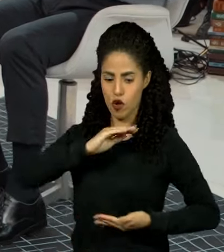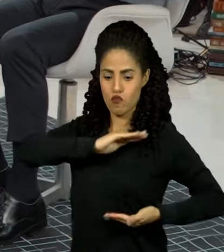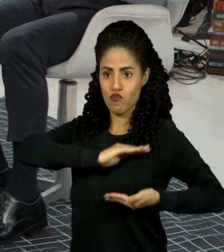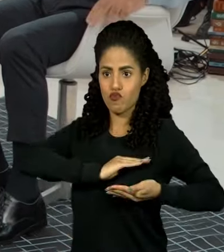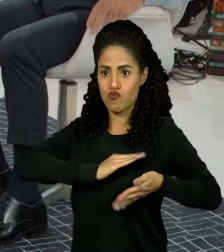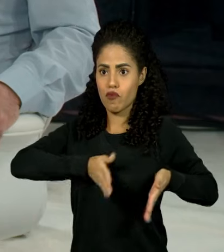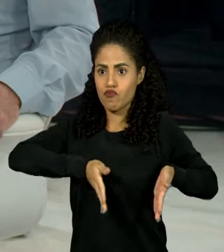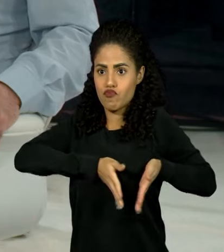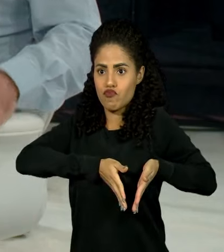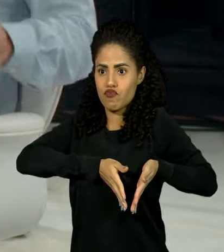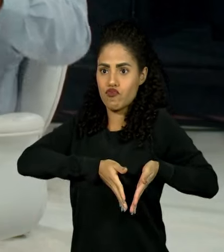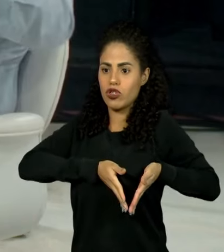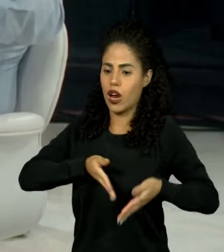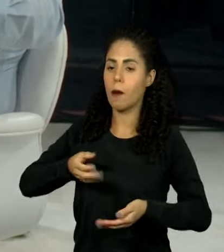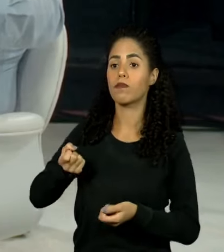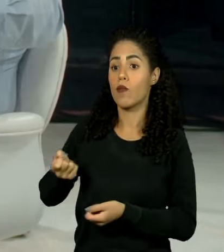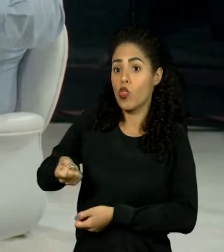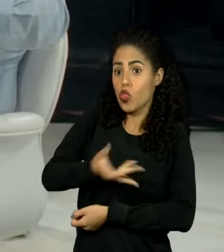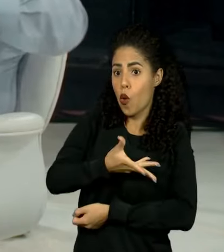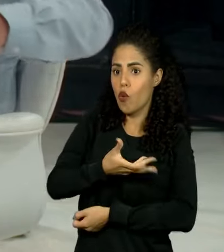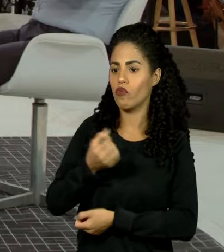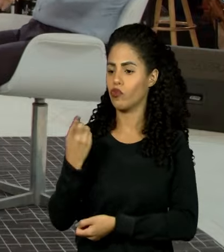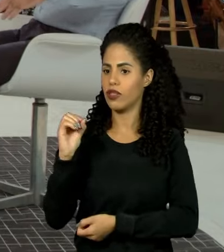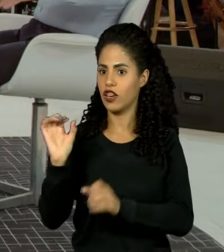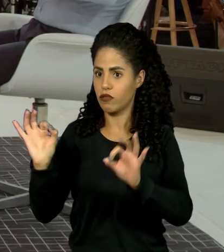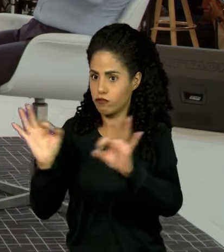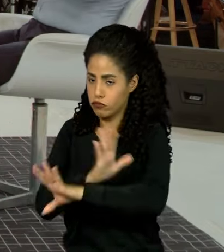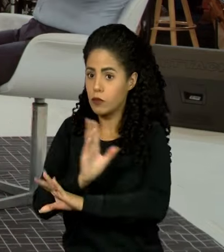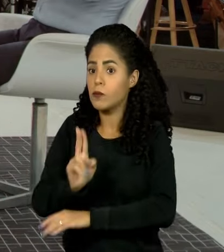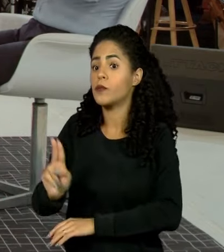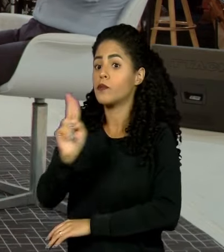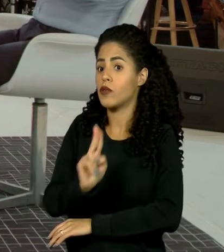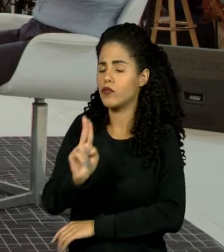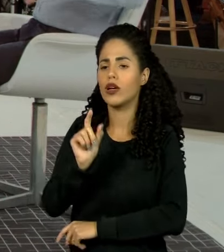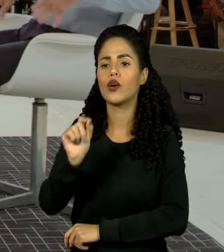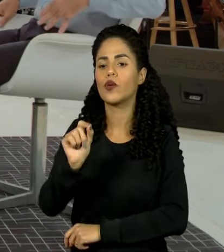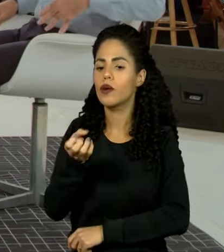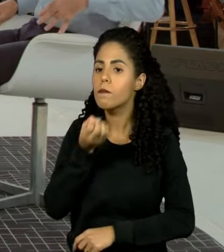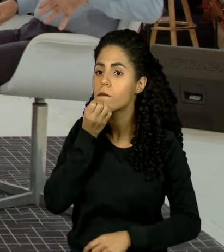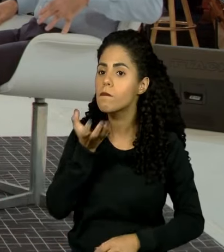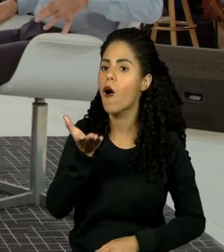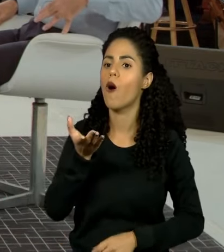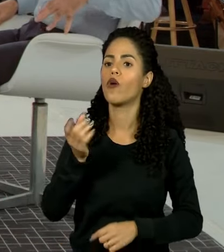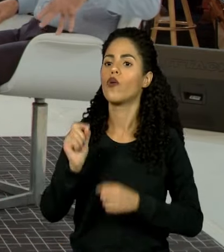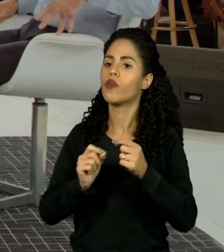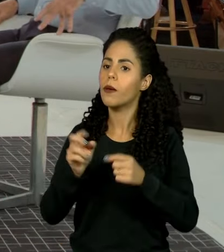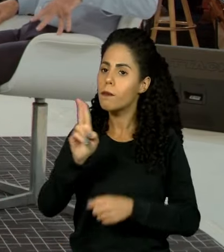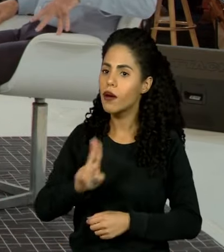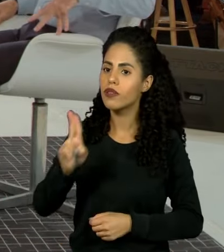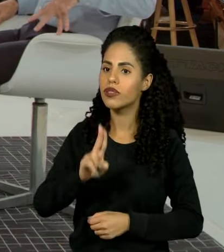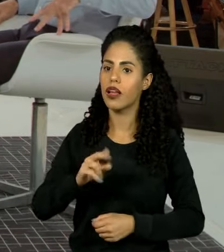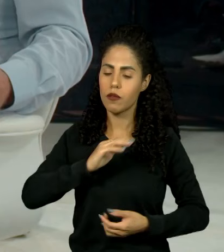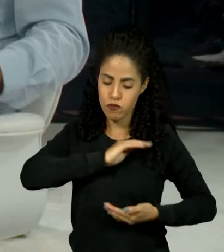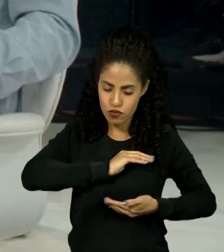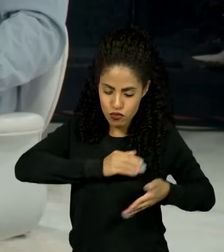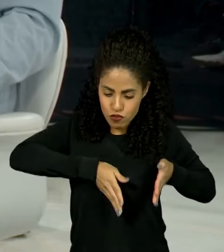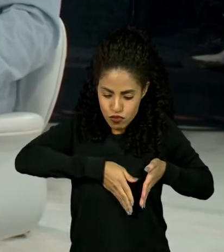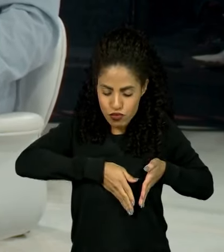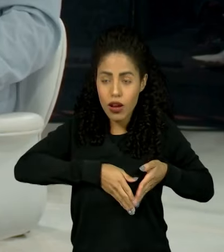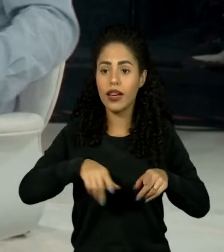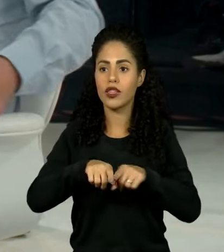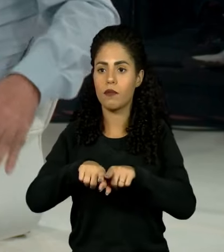geração eh 10 já estão instalados E isso tem sido eh exame mamografia e Papa Nicolau